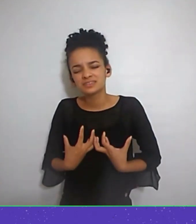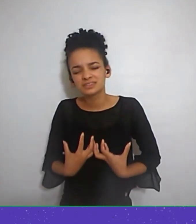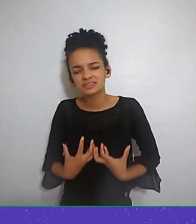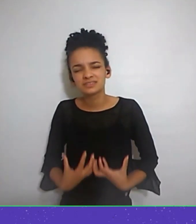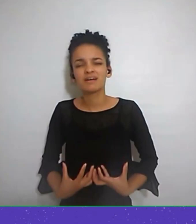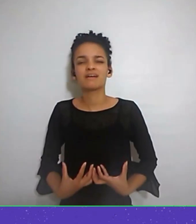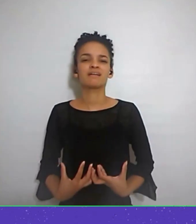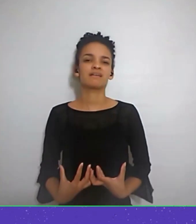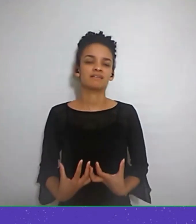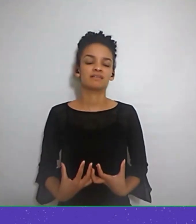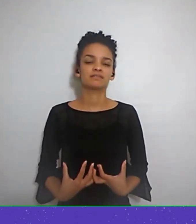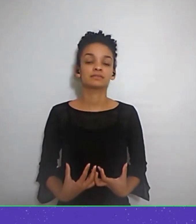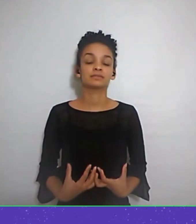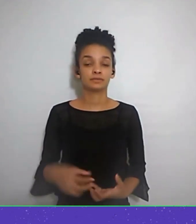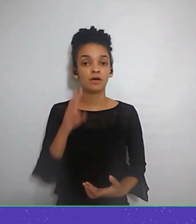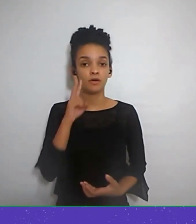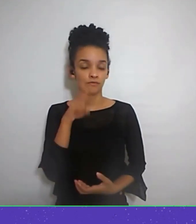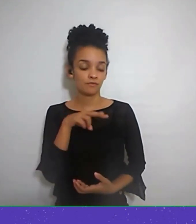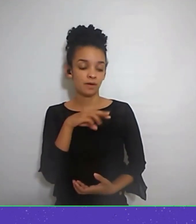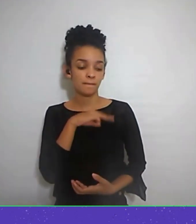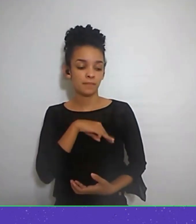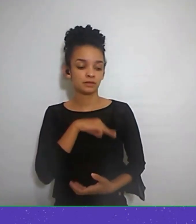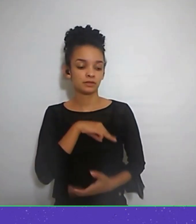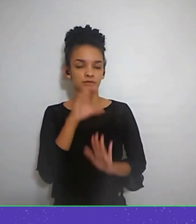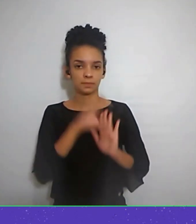11. Mateus 11.